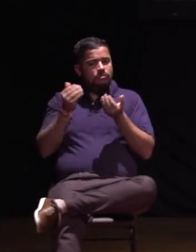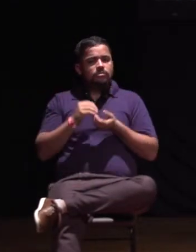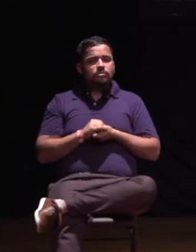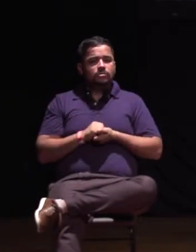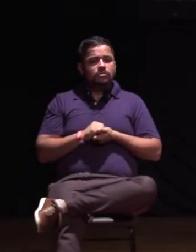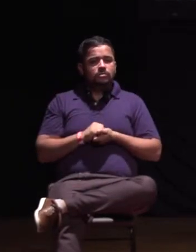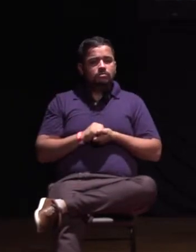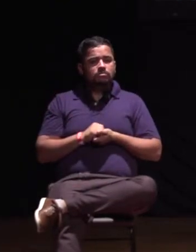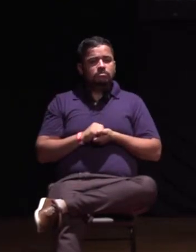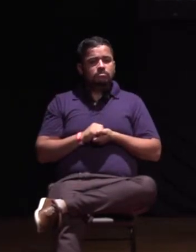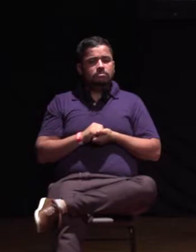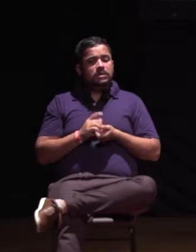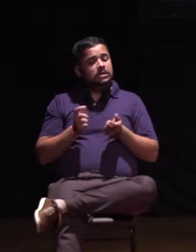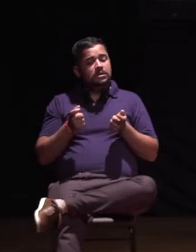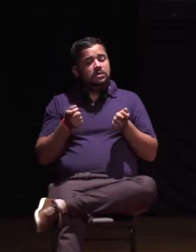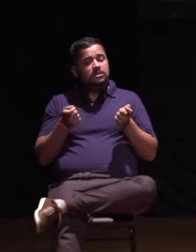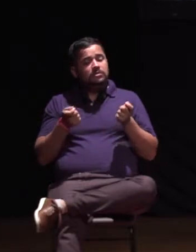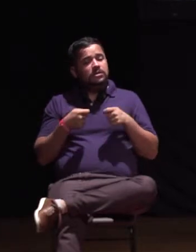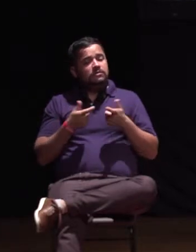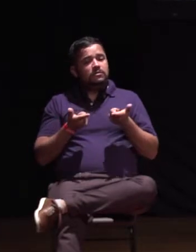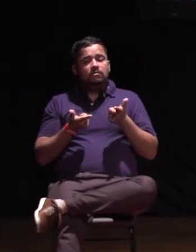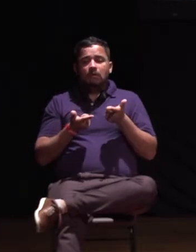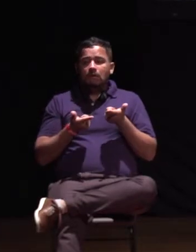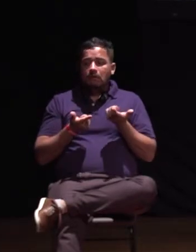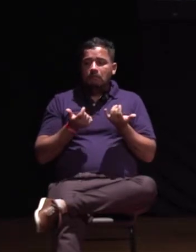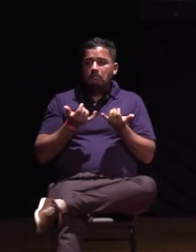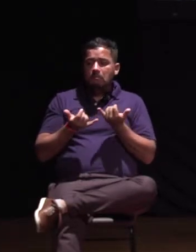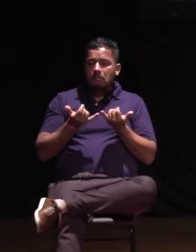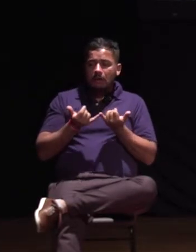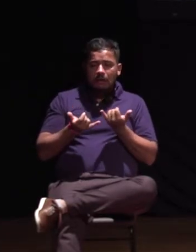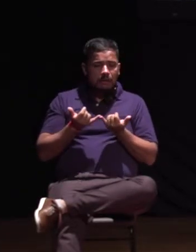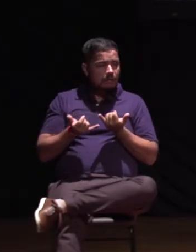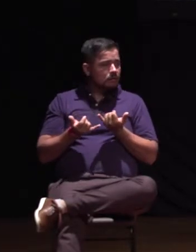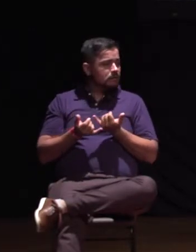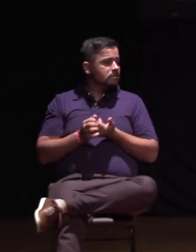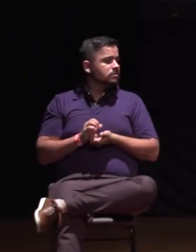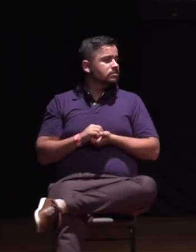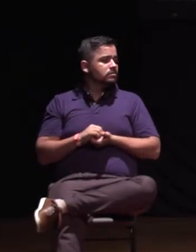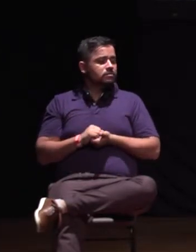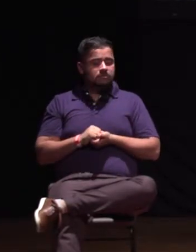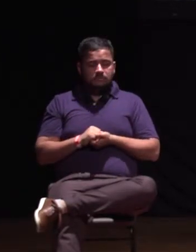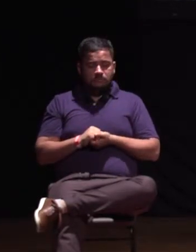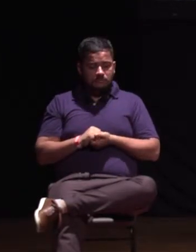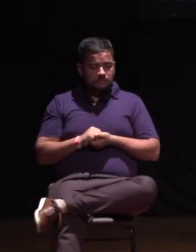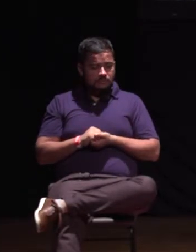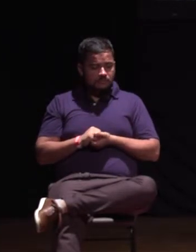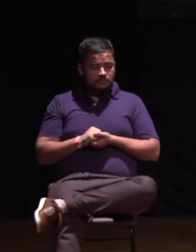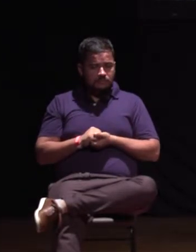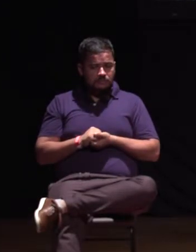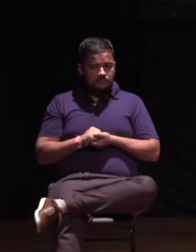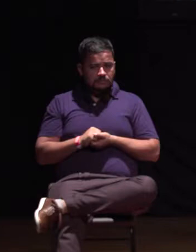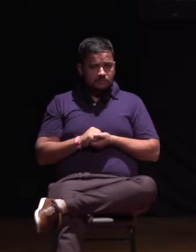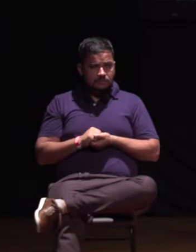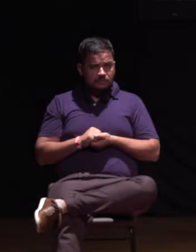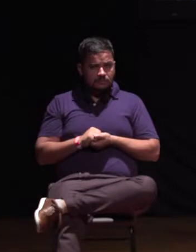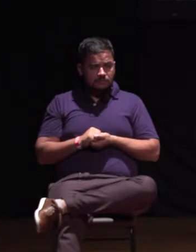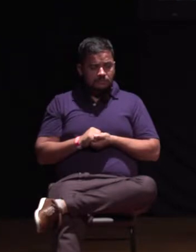para que justamente pareçam, entre muitas aspas, espontâneas, né?